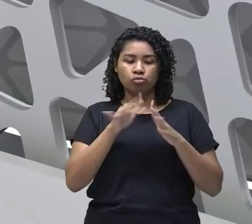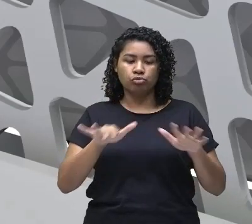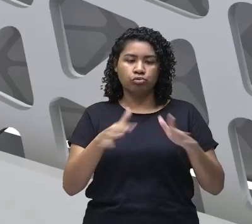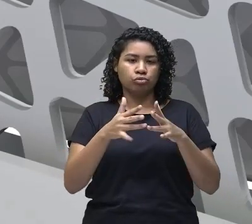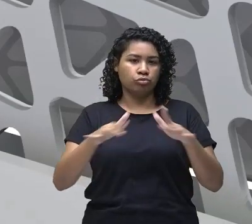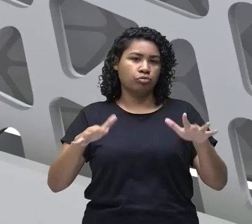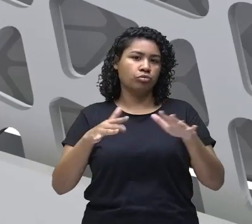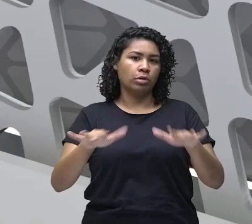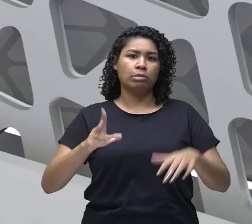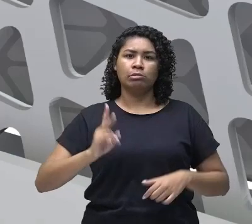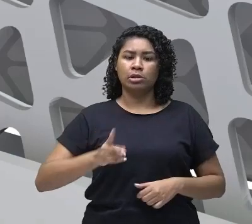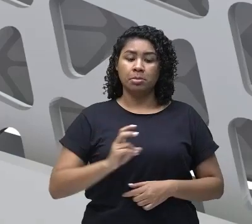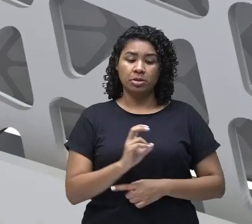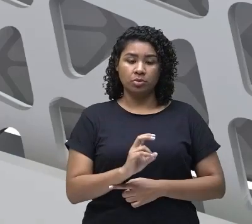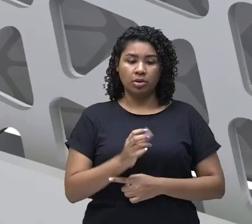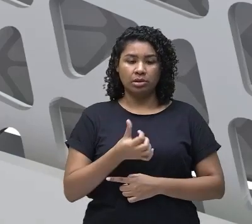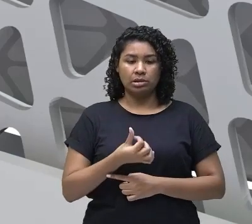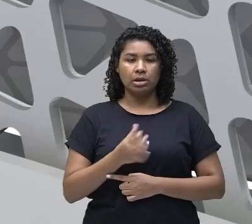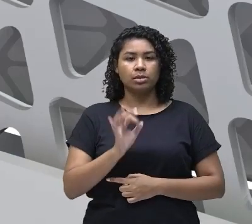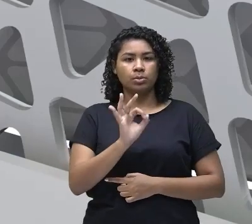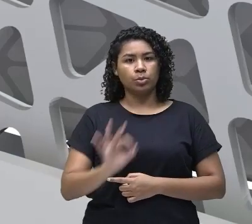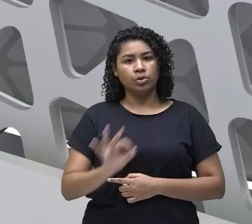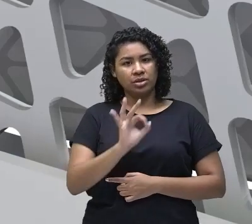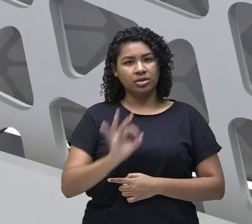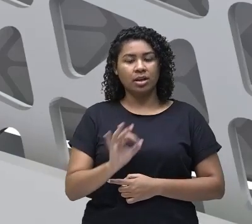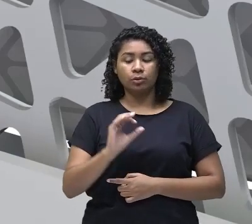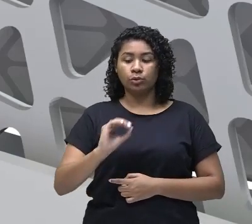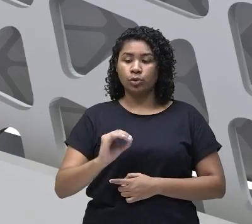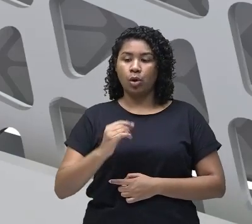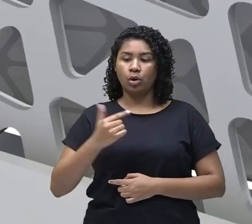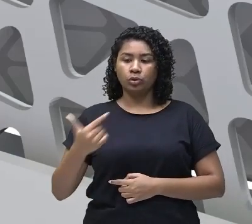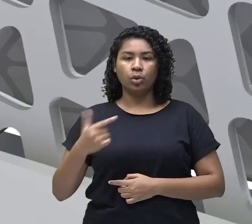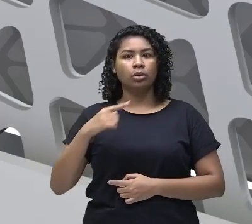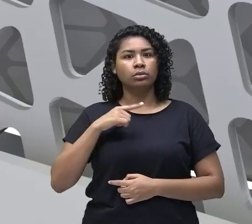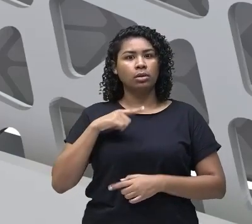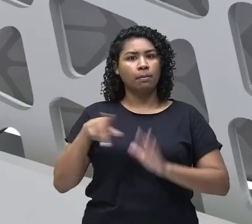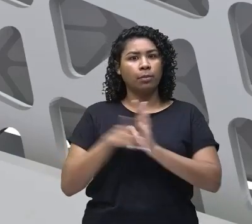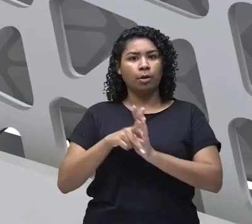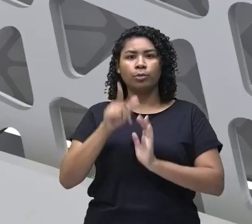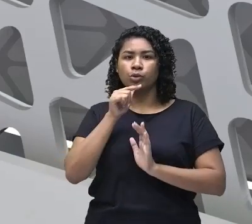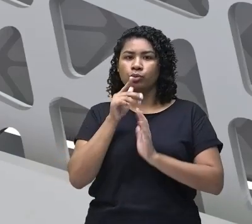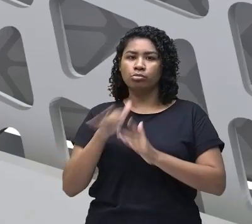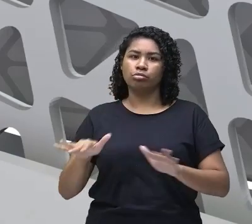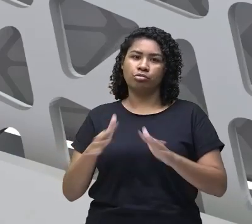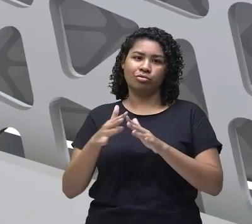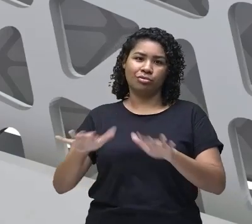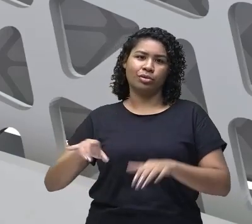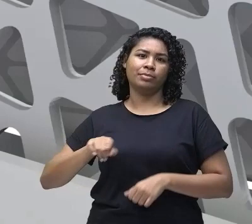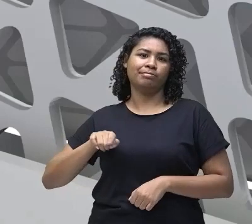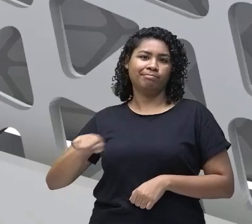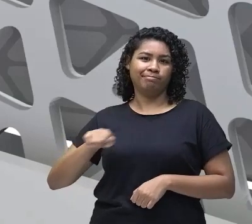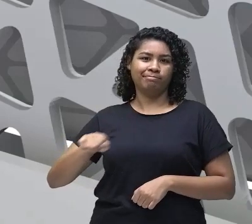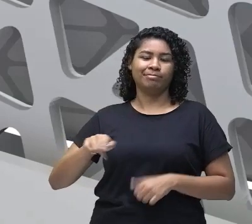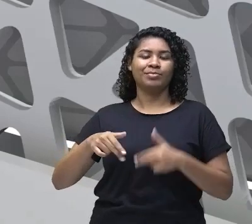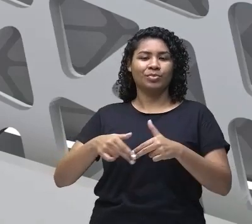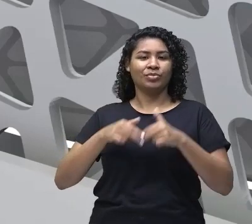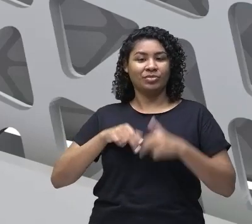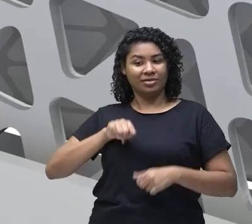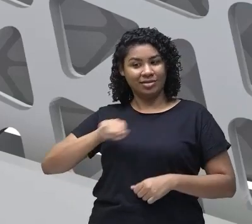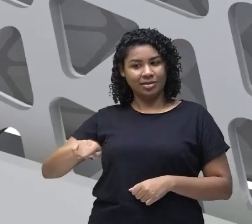de 56% do oxigênio da nossa atmosfera vem dos oceanos. Então, os oceanos